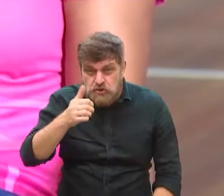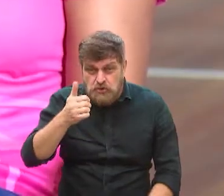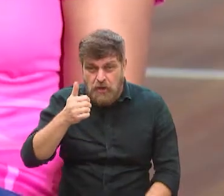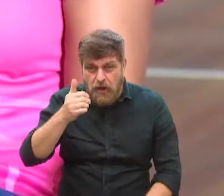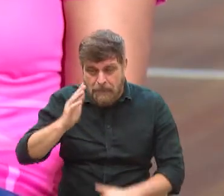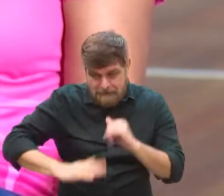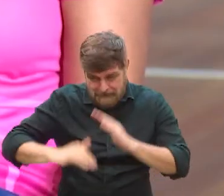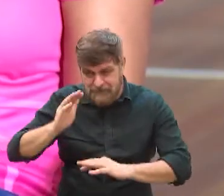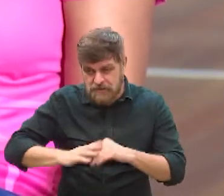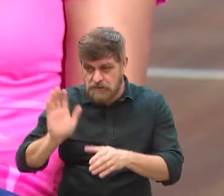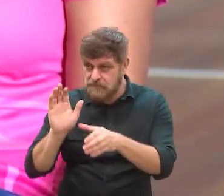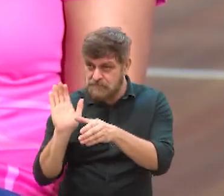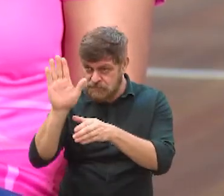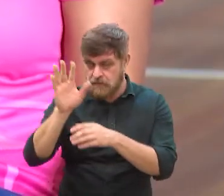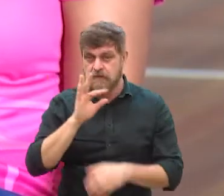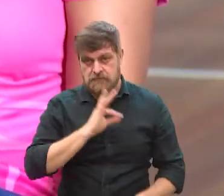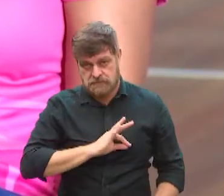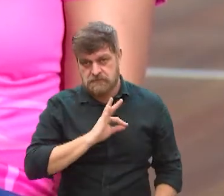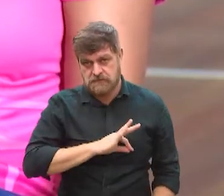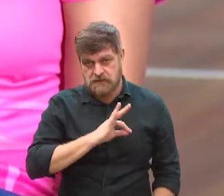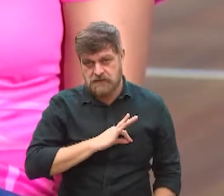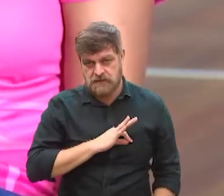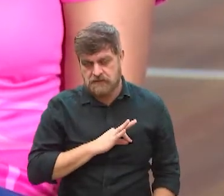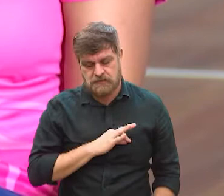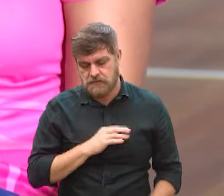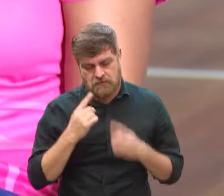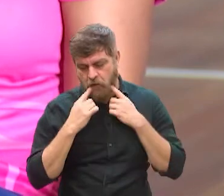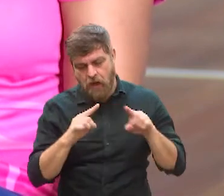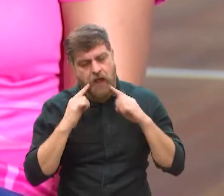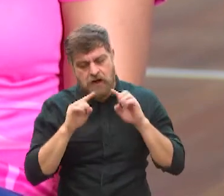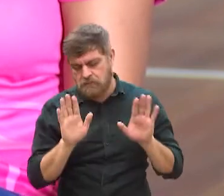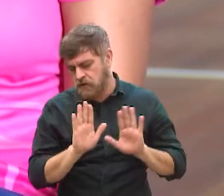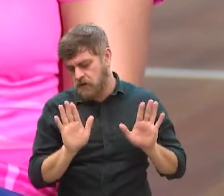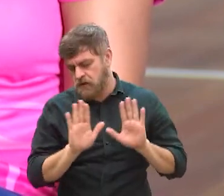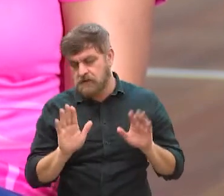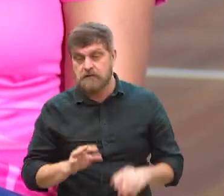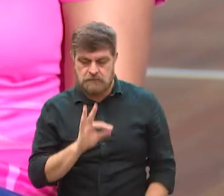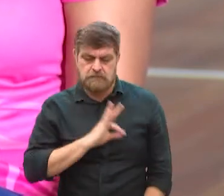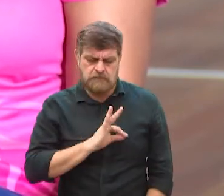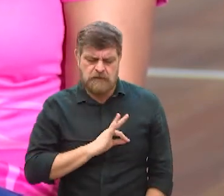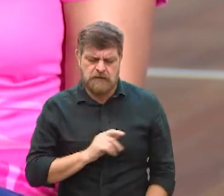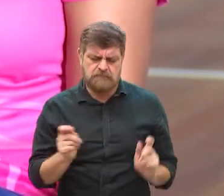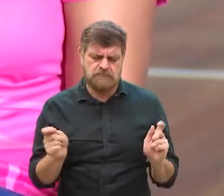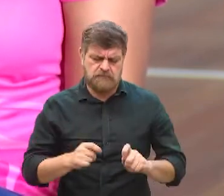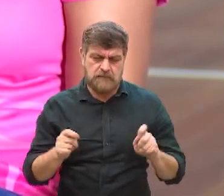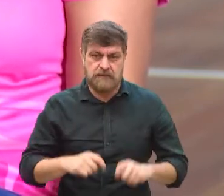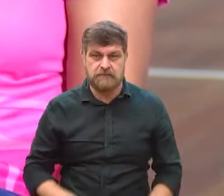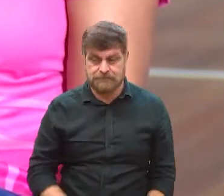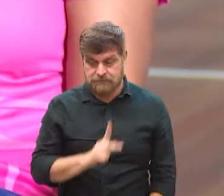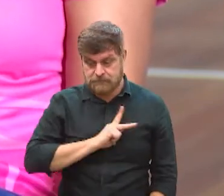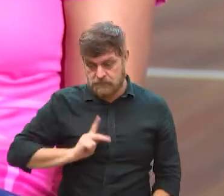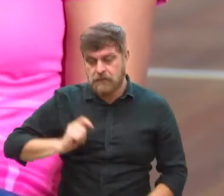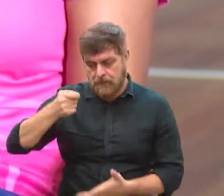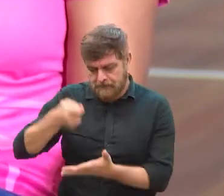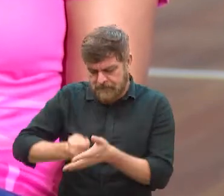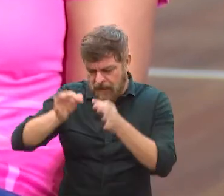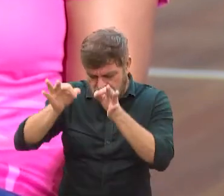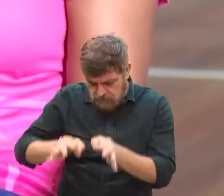me sustentar, sim. Eu não posso reclamar da situação aqui do clube.